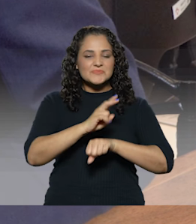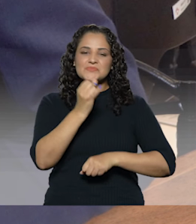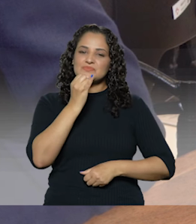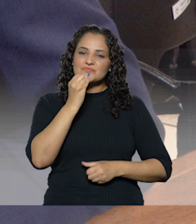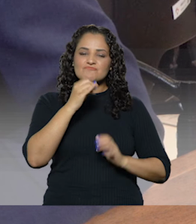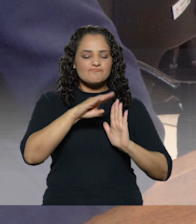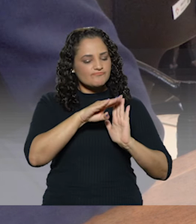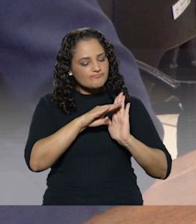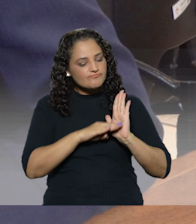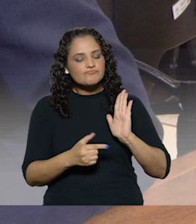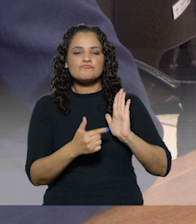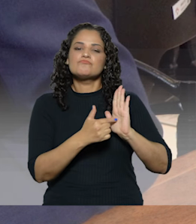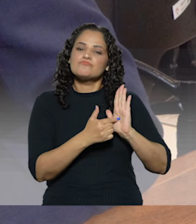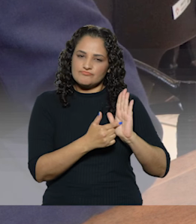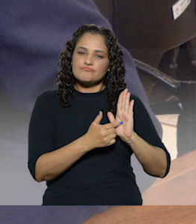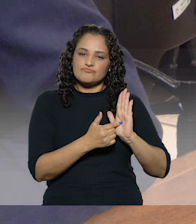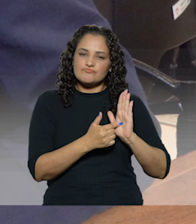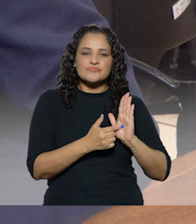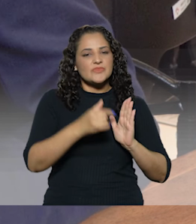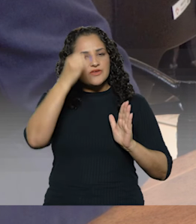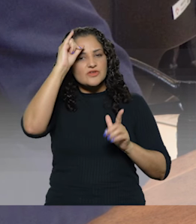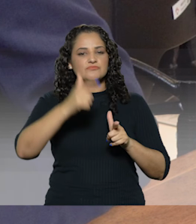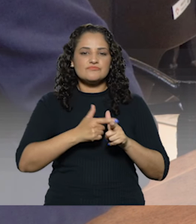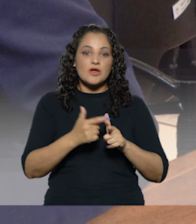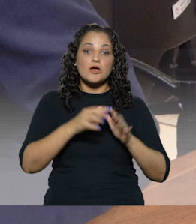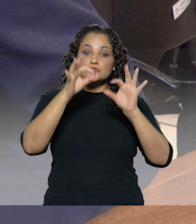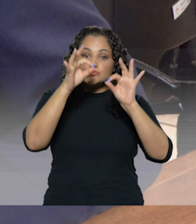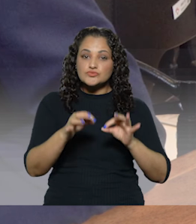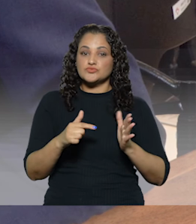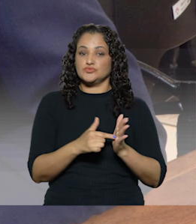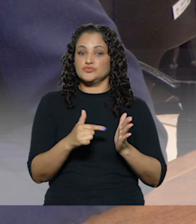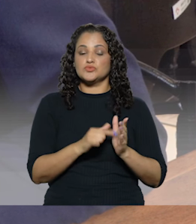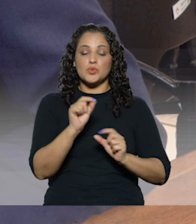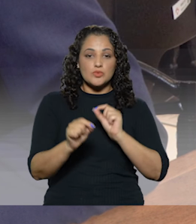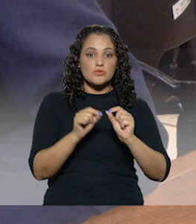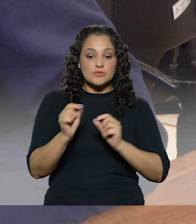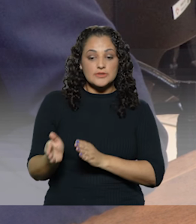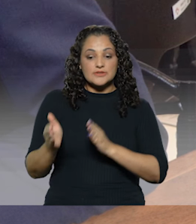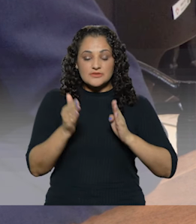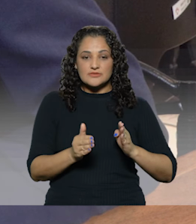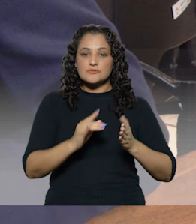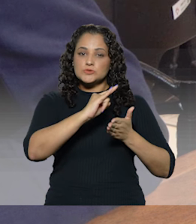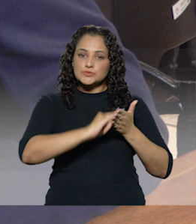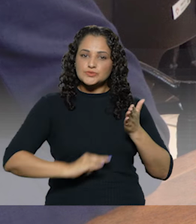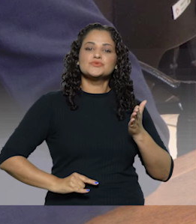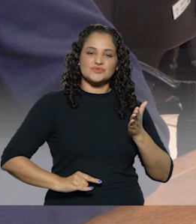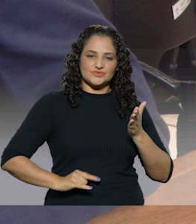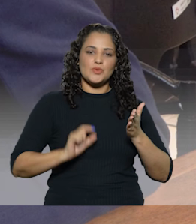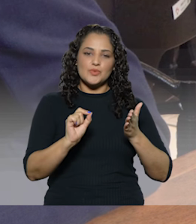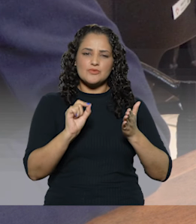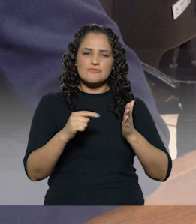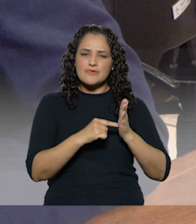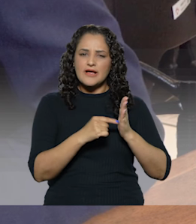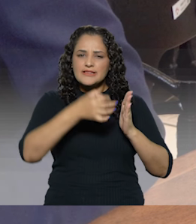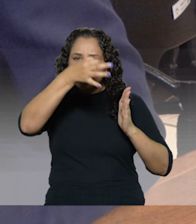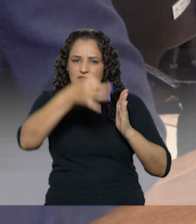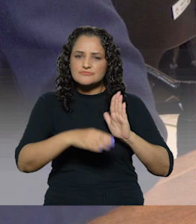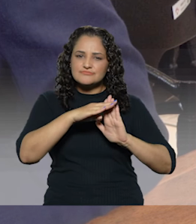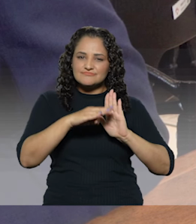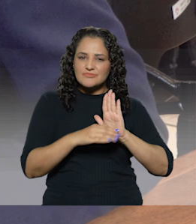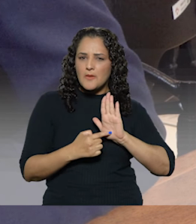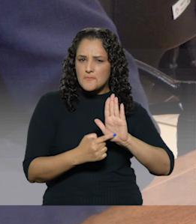exemplo, as cláusulas que limitam o endividamento da emissora e as garantias dessa operação. É também nessa etapa que validamos se a documentação da operação reflete os